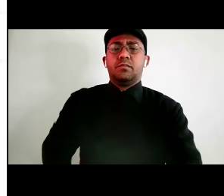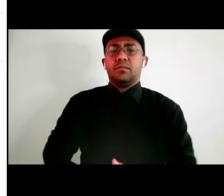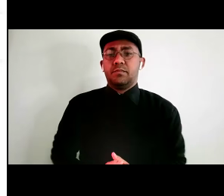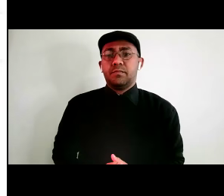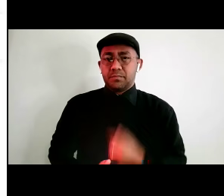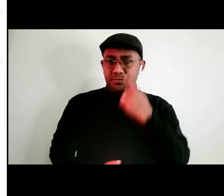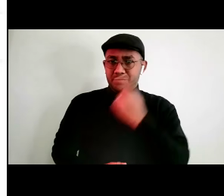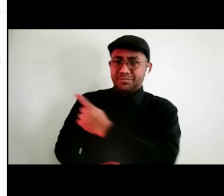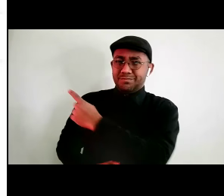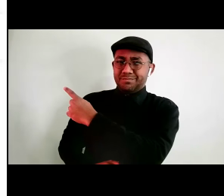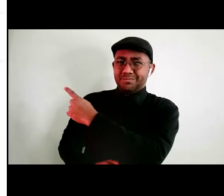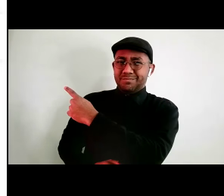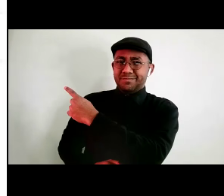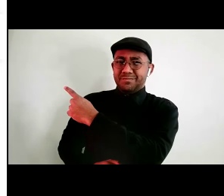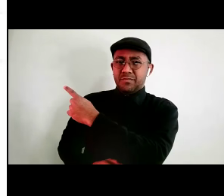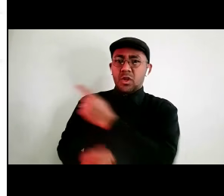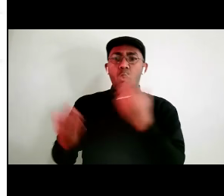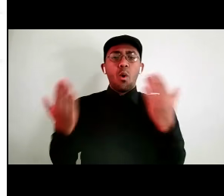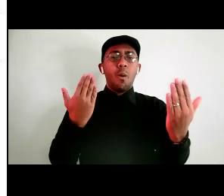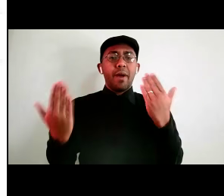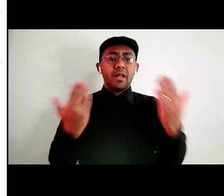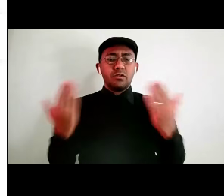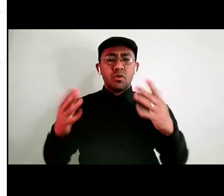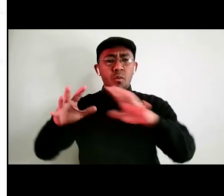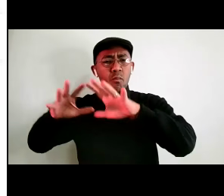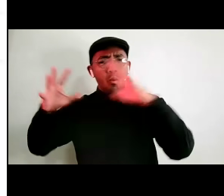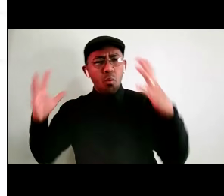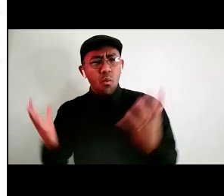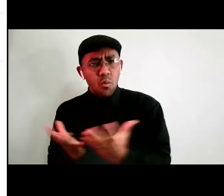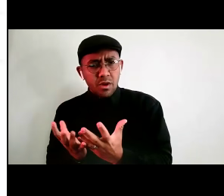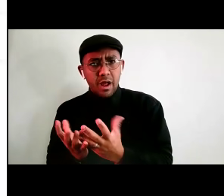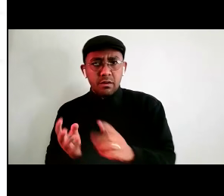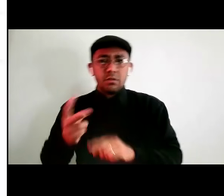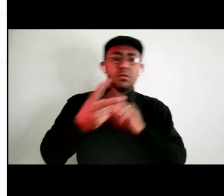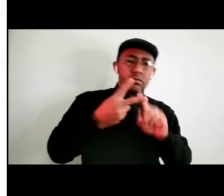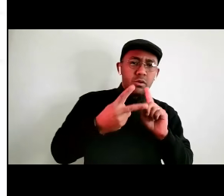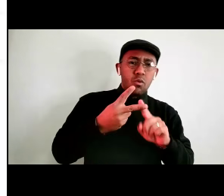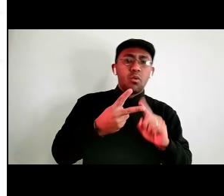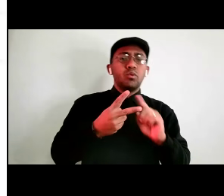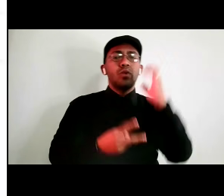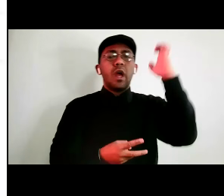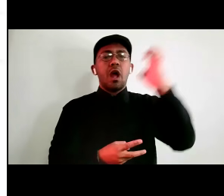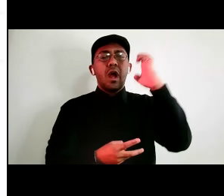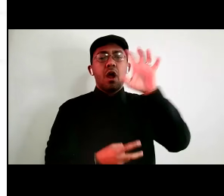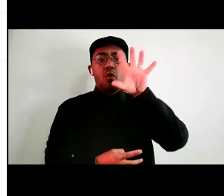só vemos neste gráfico, onde no início, no mês de abril, com poucos